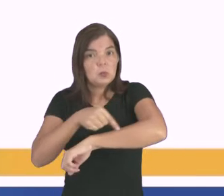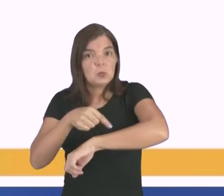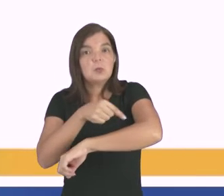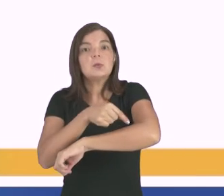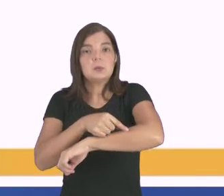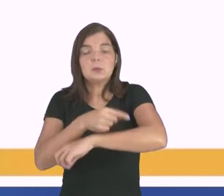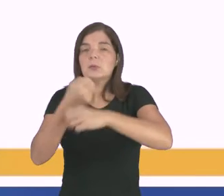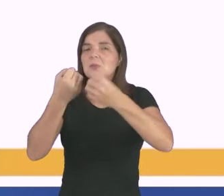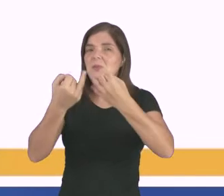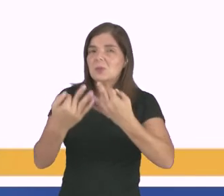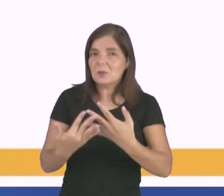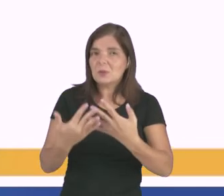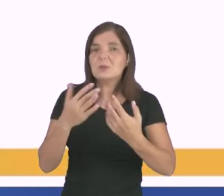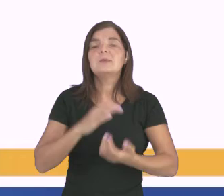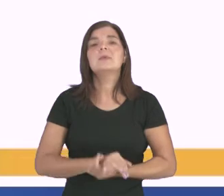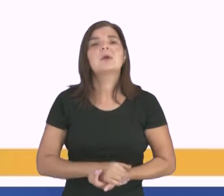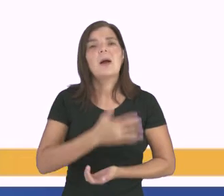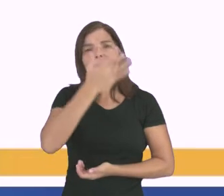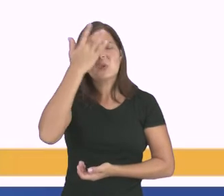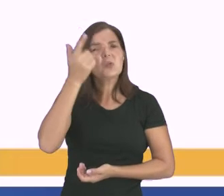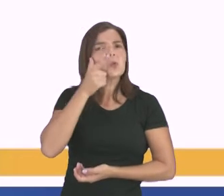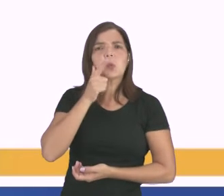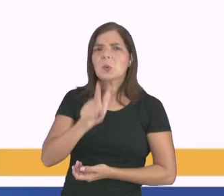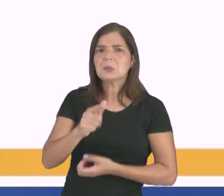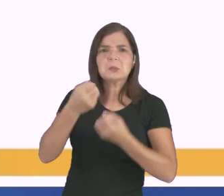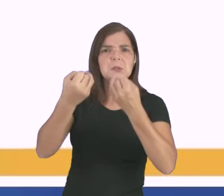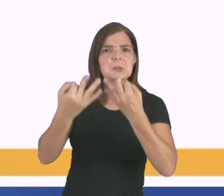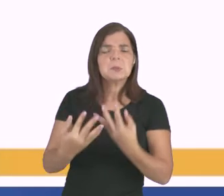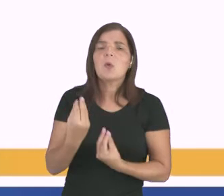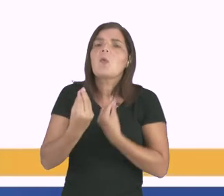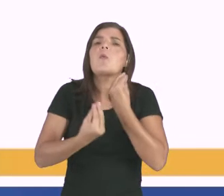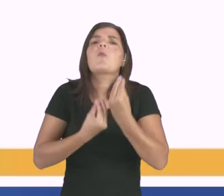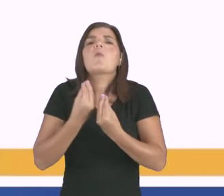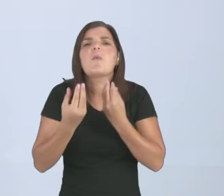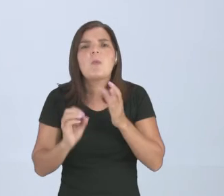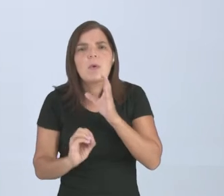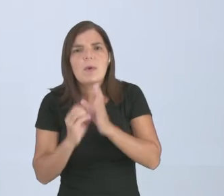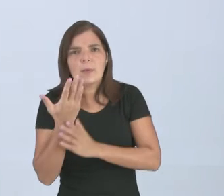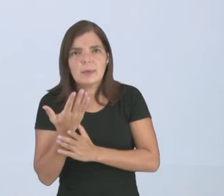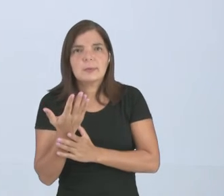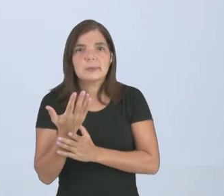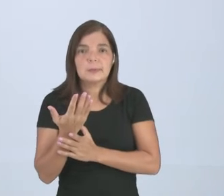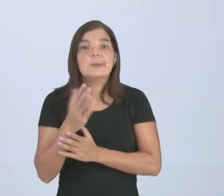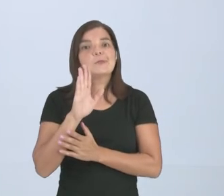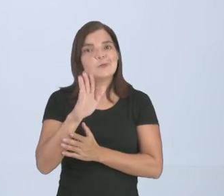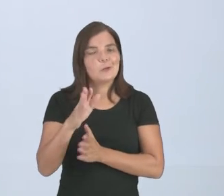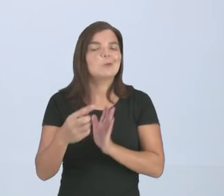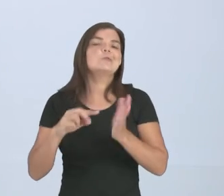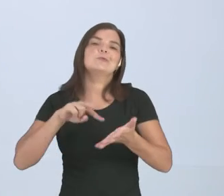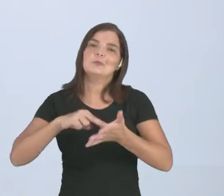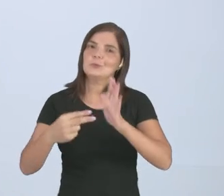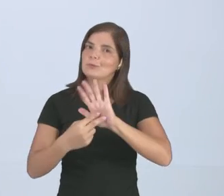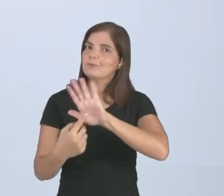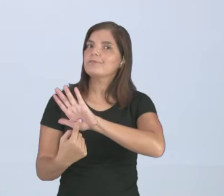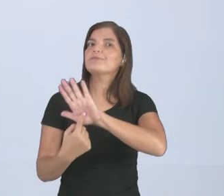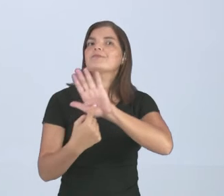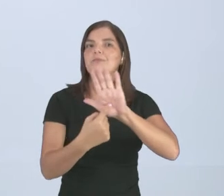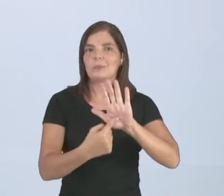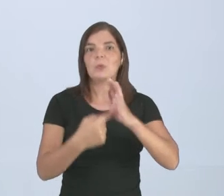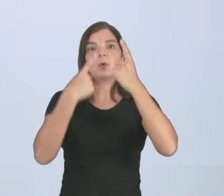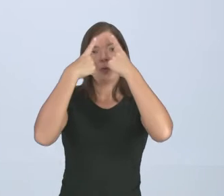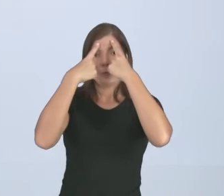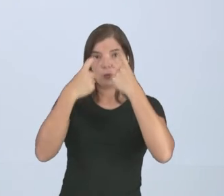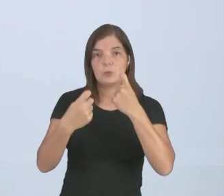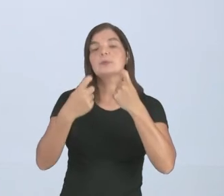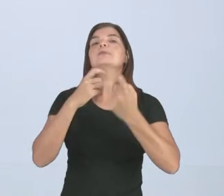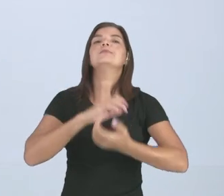inexplicáveis, ou seja, a pessoa não consegue explicar como foi que se machucou, já é um indício de que ela sofreu algum tipo de violência. No